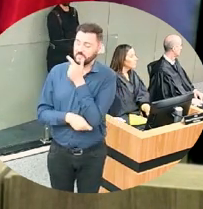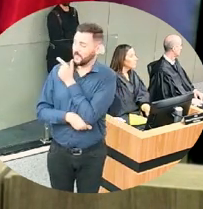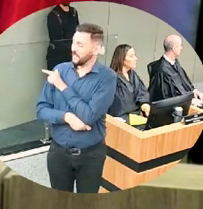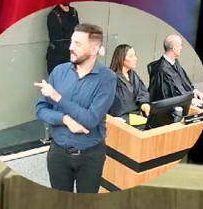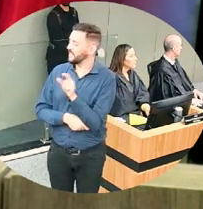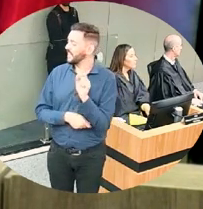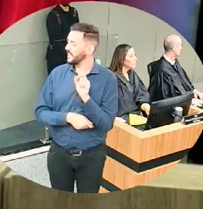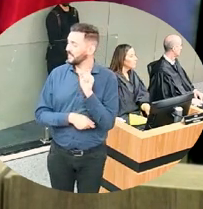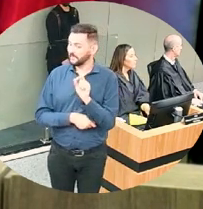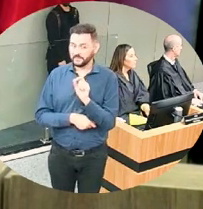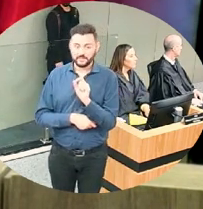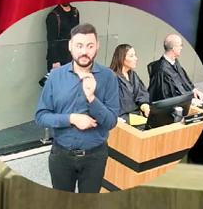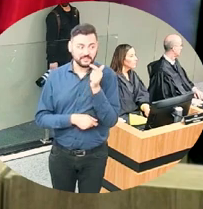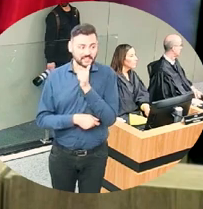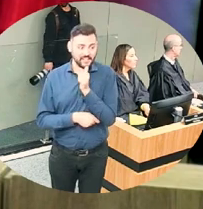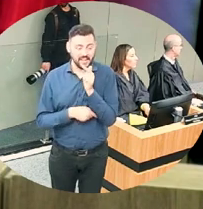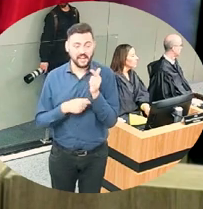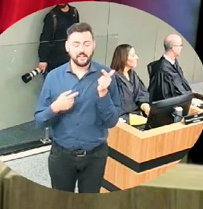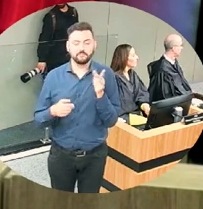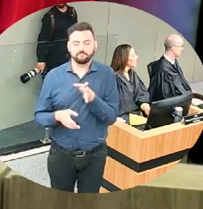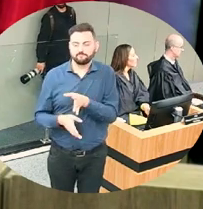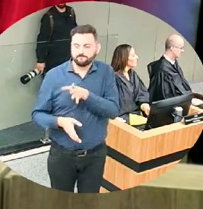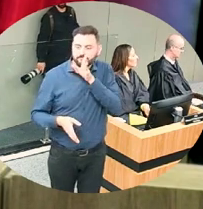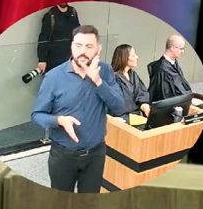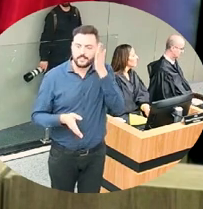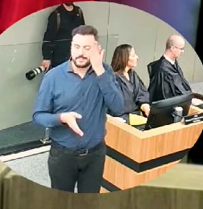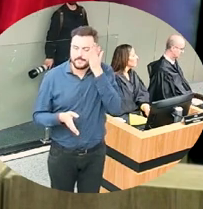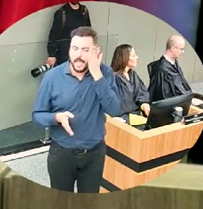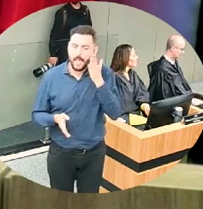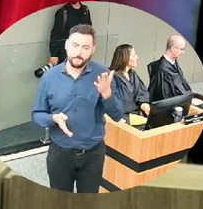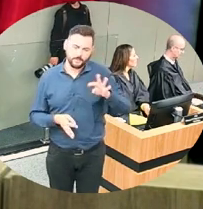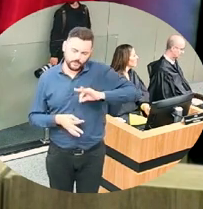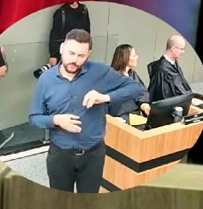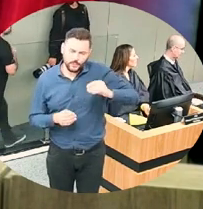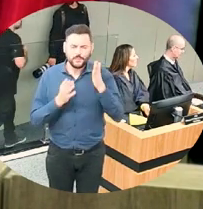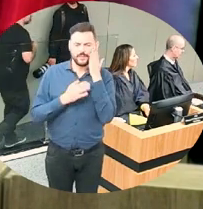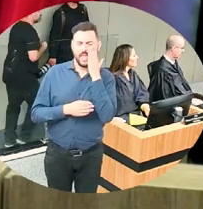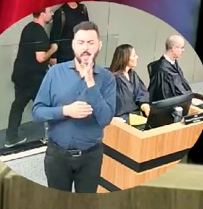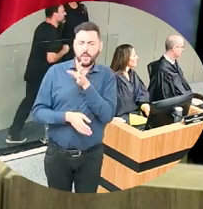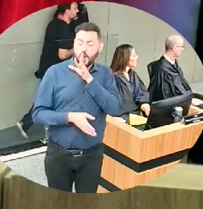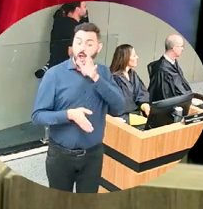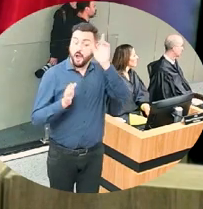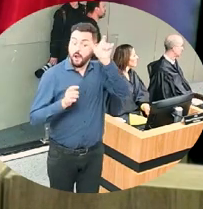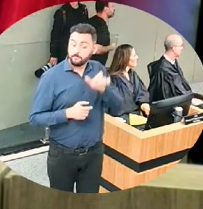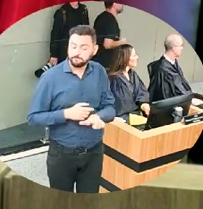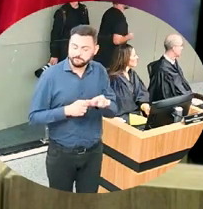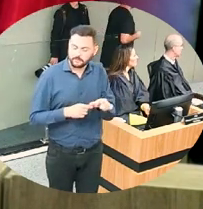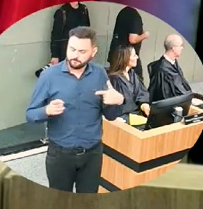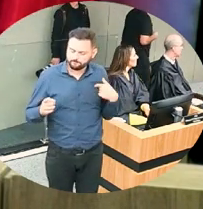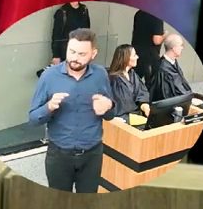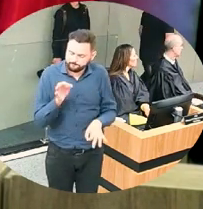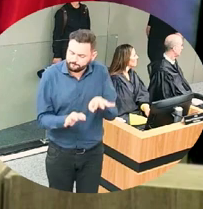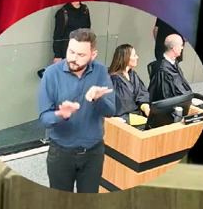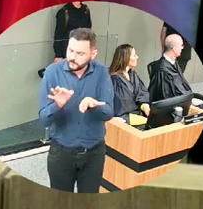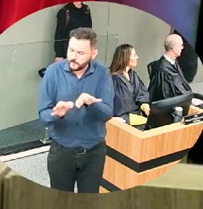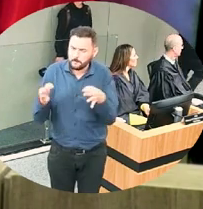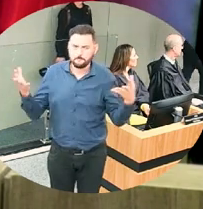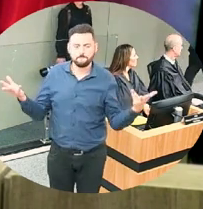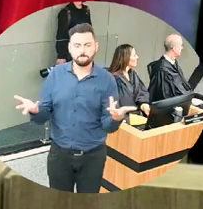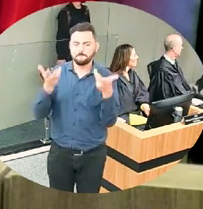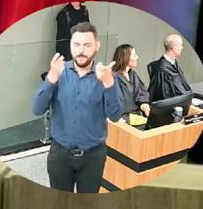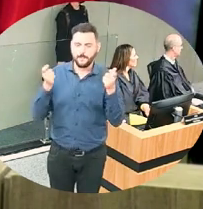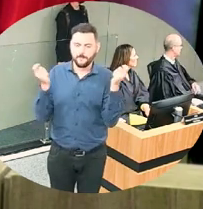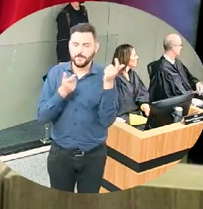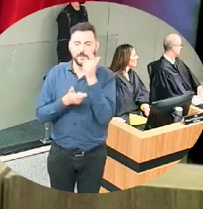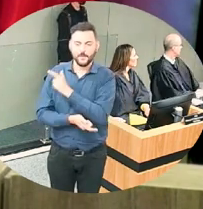esta corte continue tendo o reconhecimento pela sua eficiência e presteza na entrega da tutela jurisdicional como dão